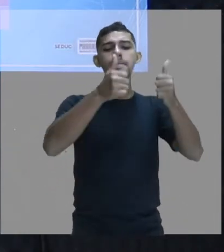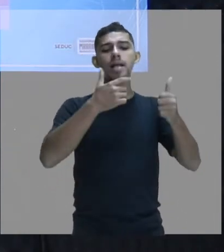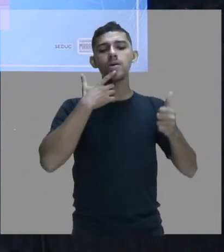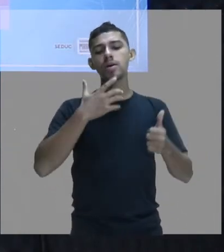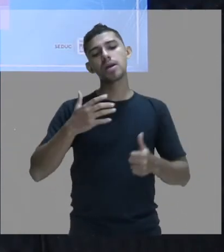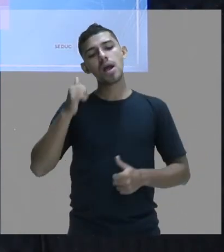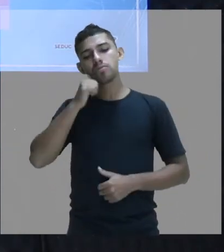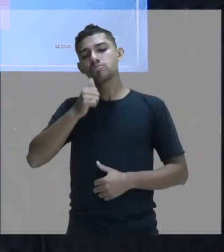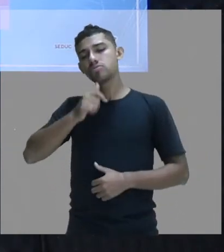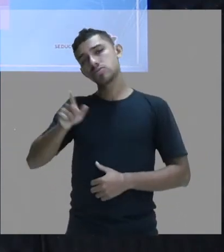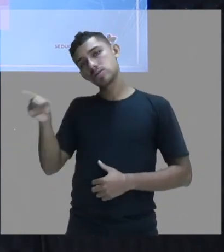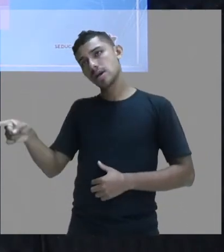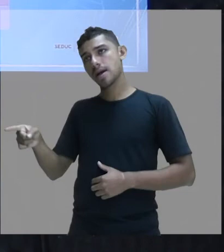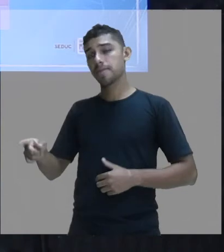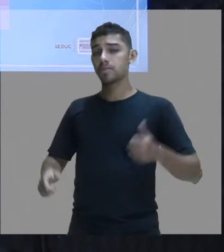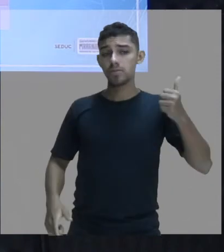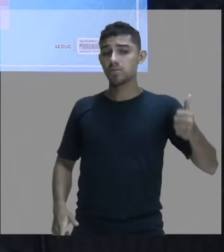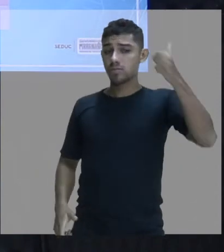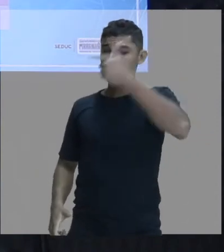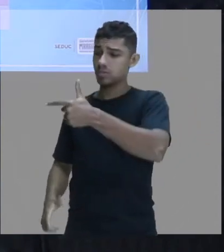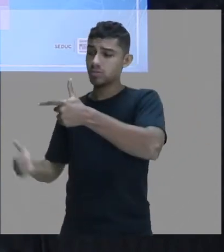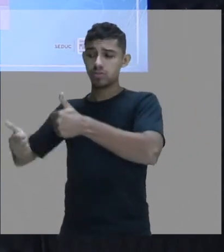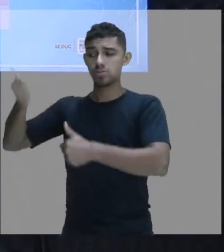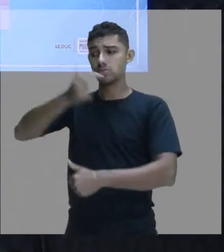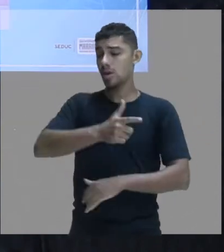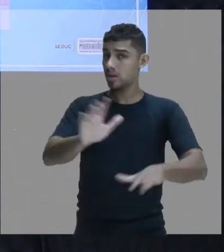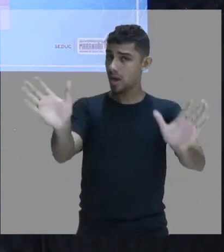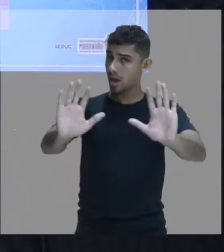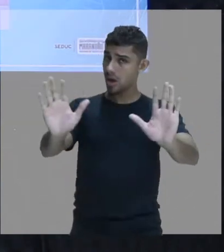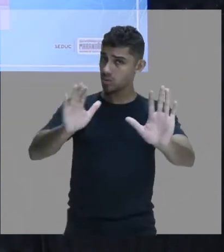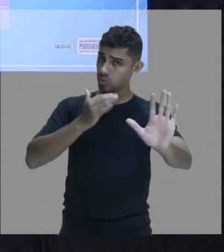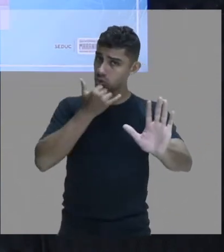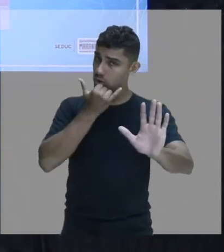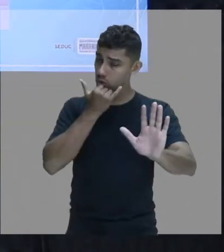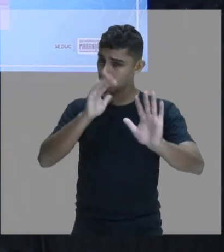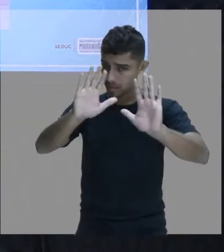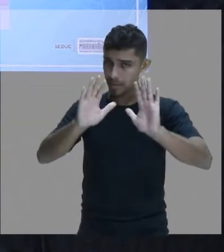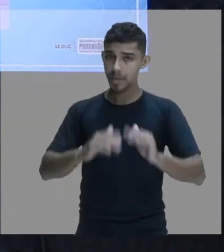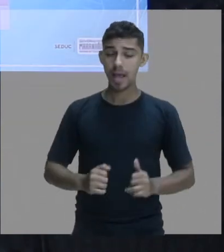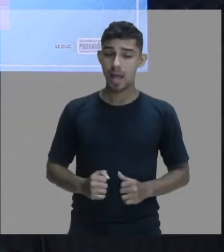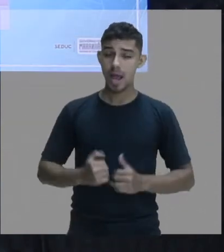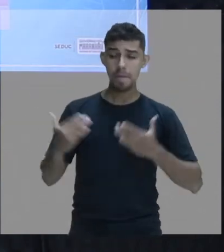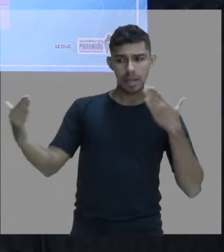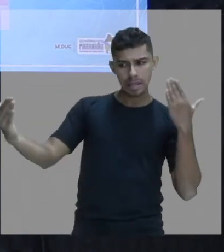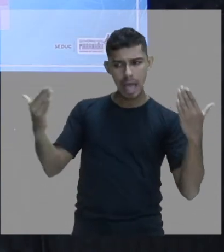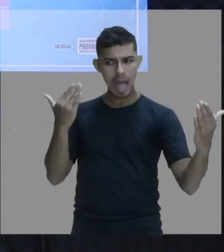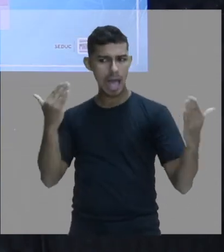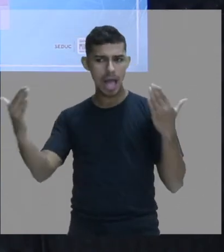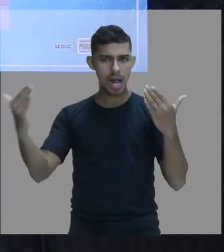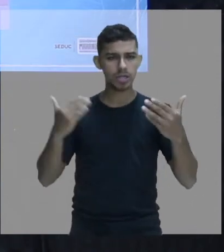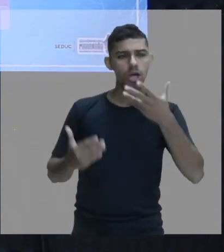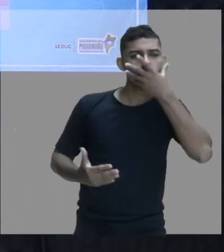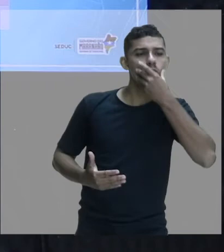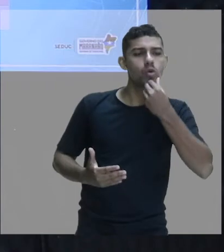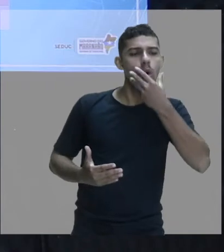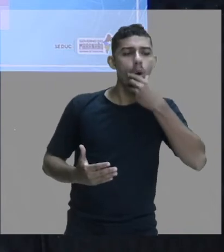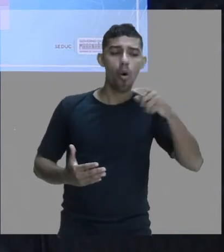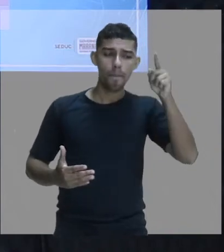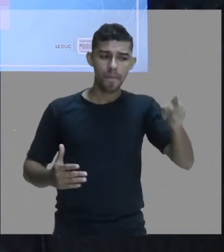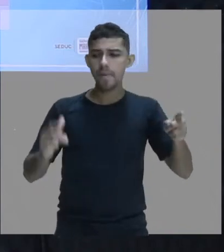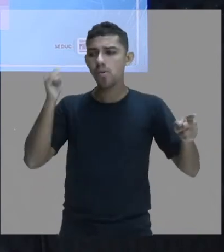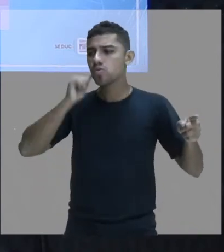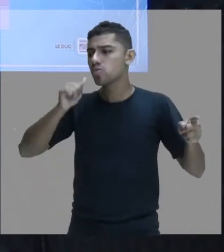que a mulher. Não estou aqui dizendo que o homem é superior à mulher. Estou fazendo uma análise biológica aqui, que o homem ele tem uma